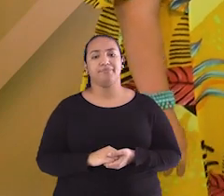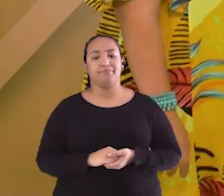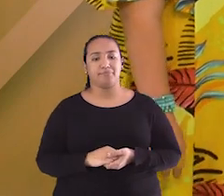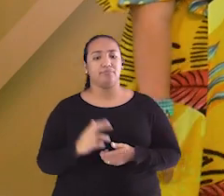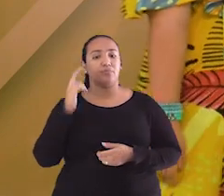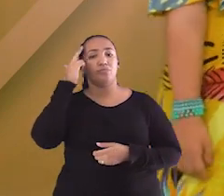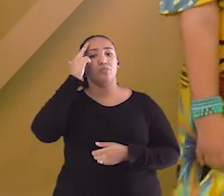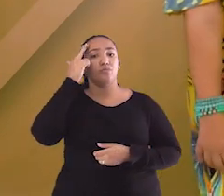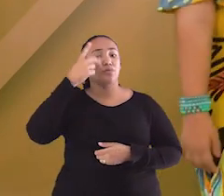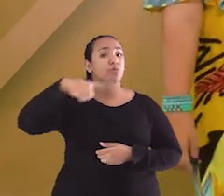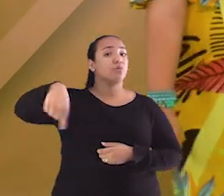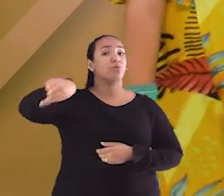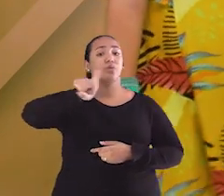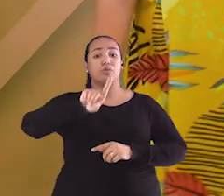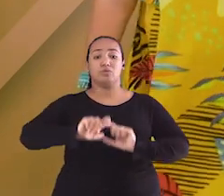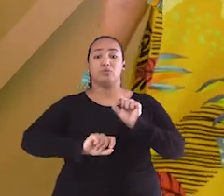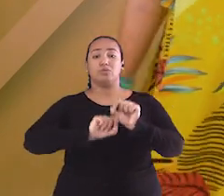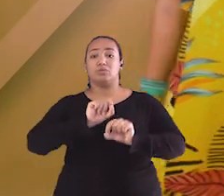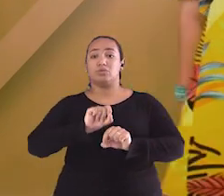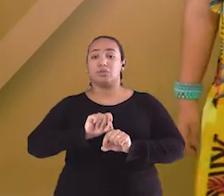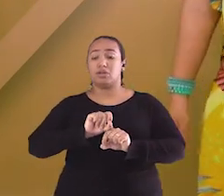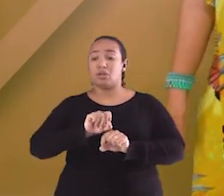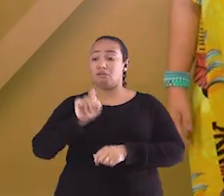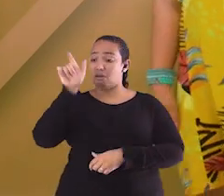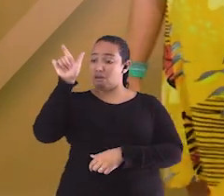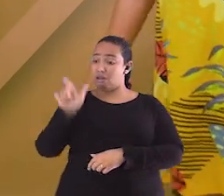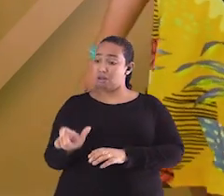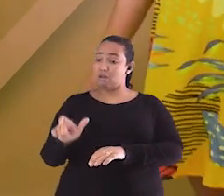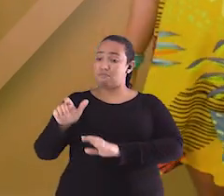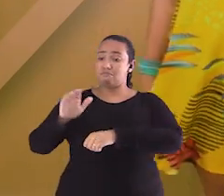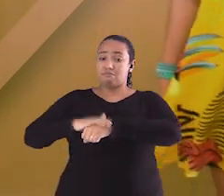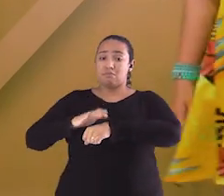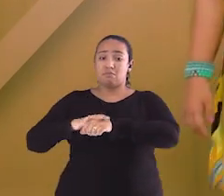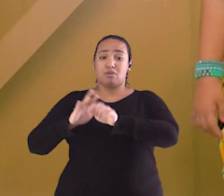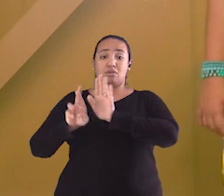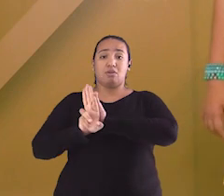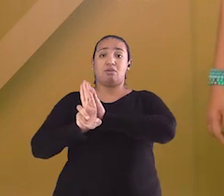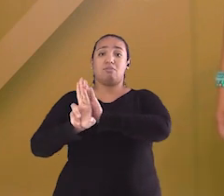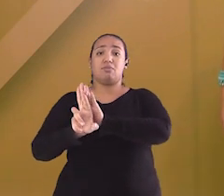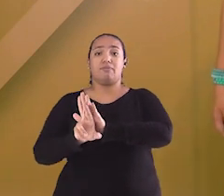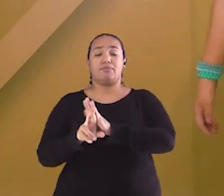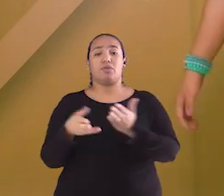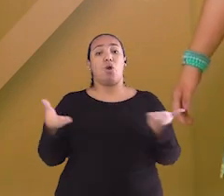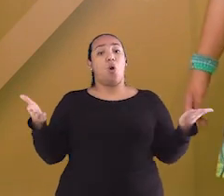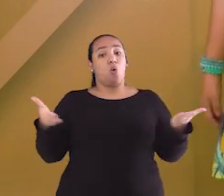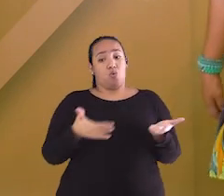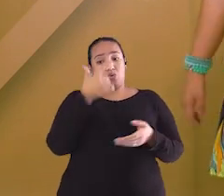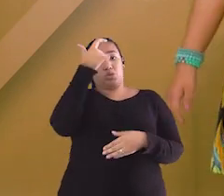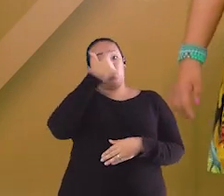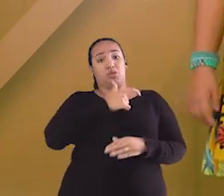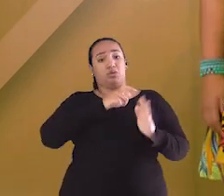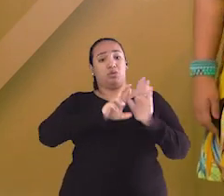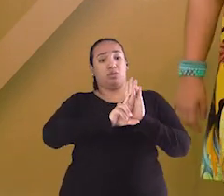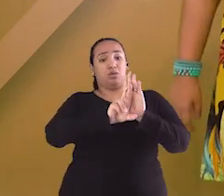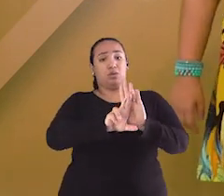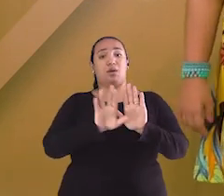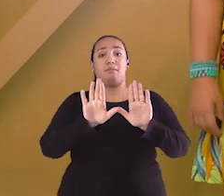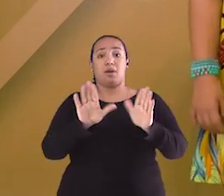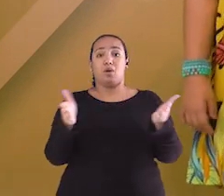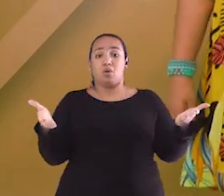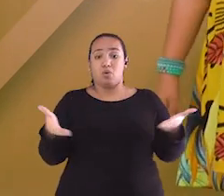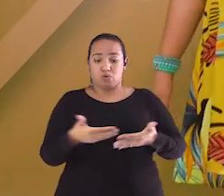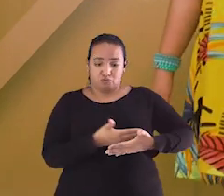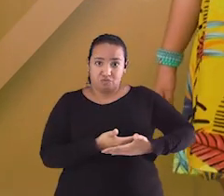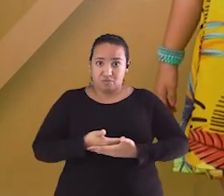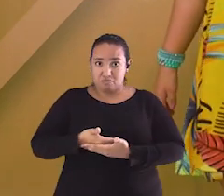o nosso sonho qual que é? É deixar que eles se representem. Hoje eu represento a Carecica Down, represento a Isabela, mas os bebês que estão nascendo hoje com